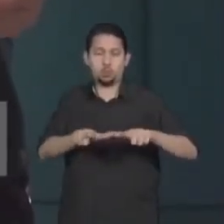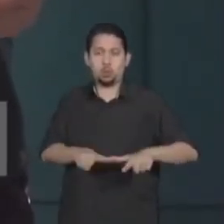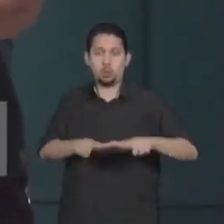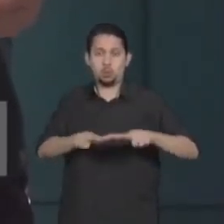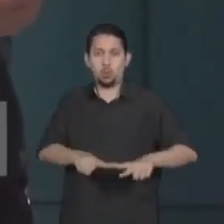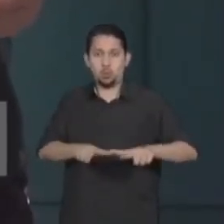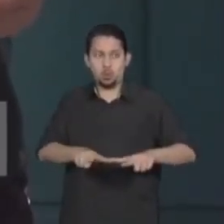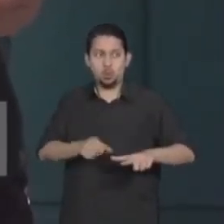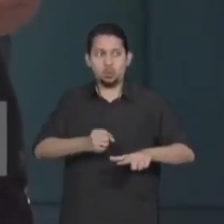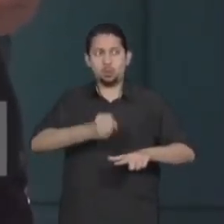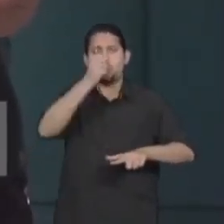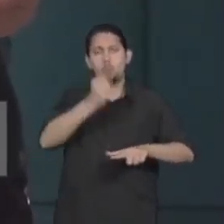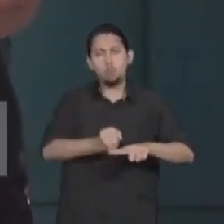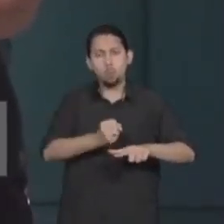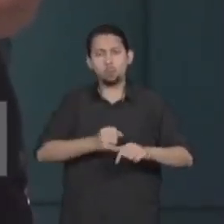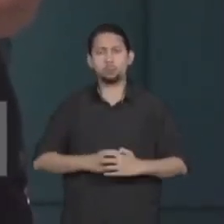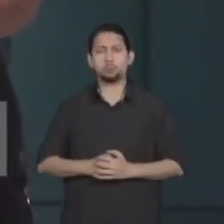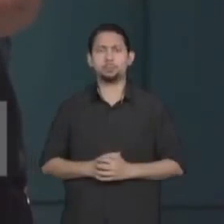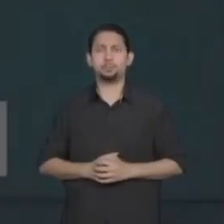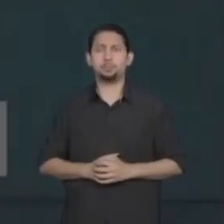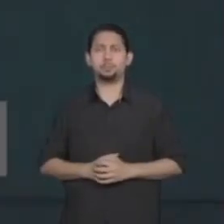ó, bem naquela posição.